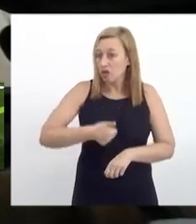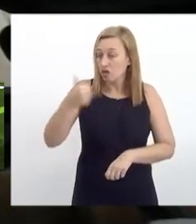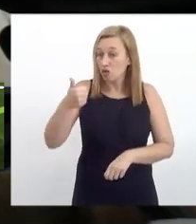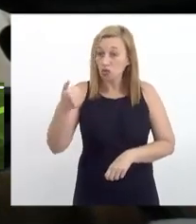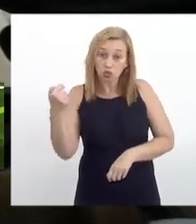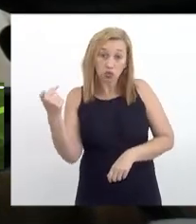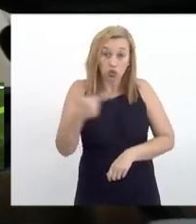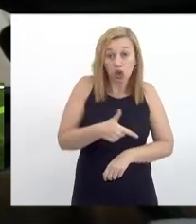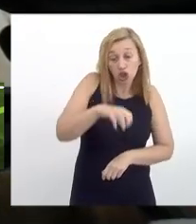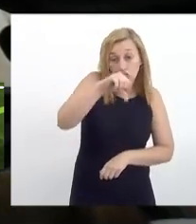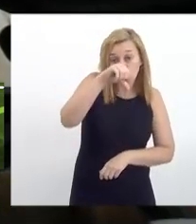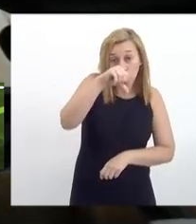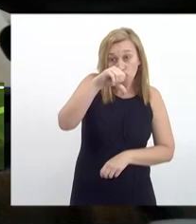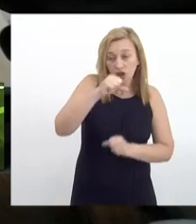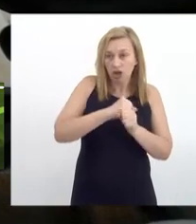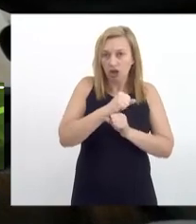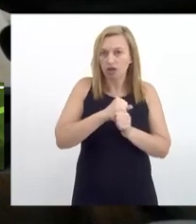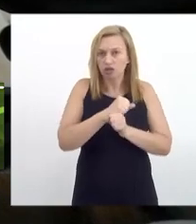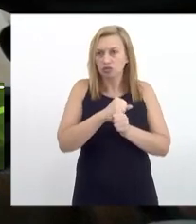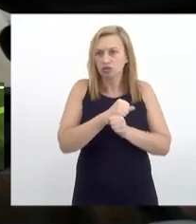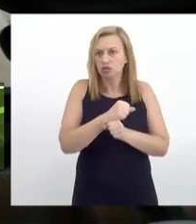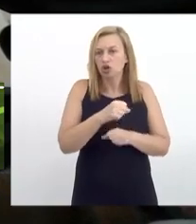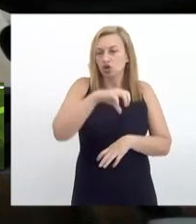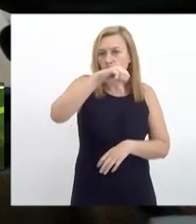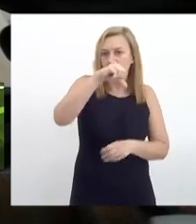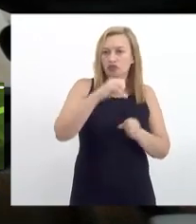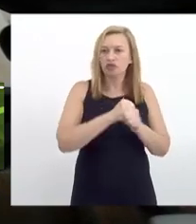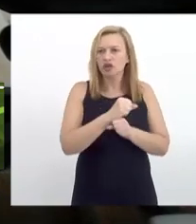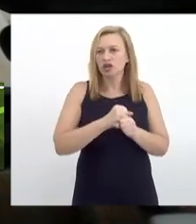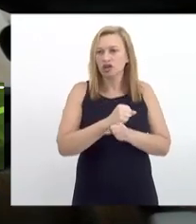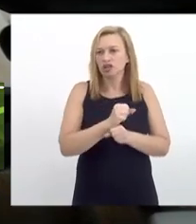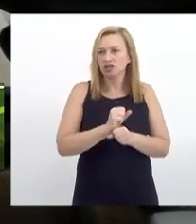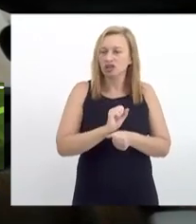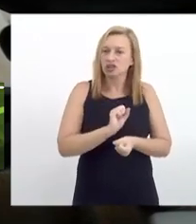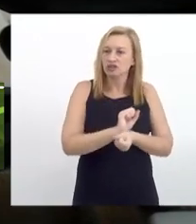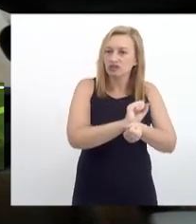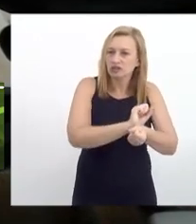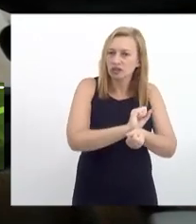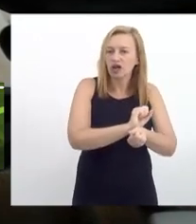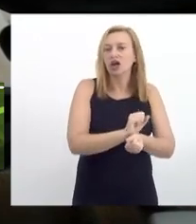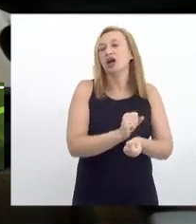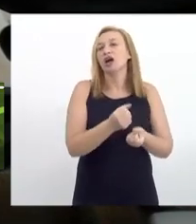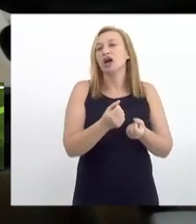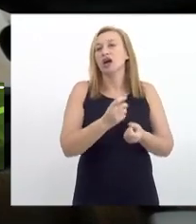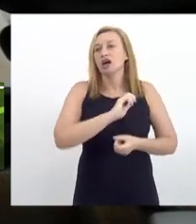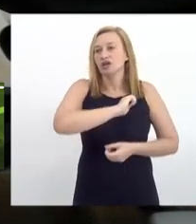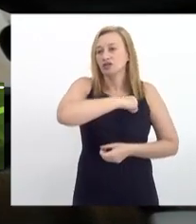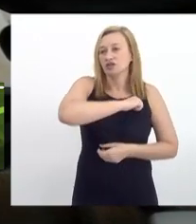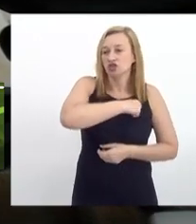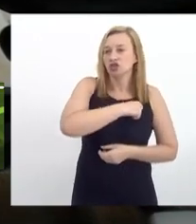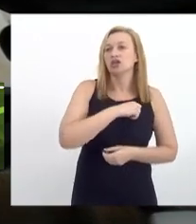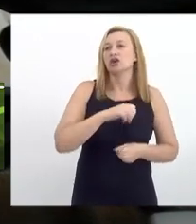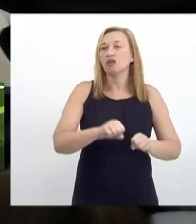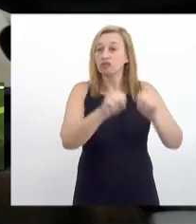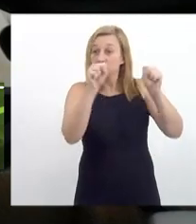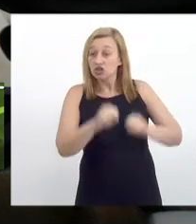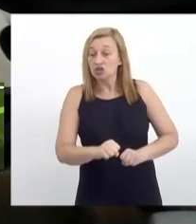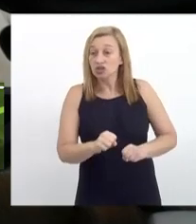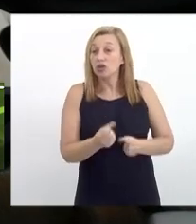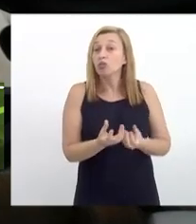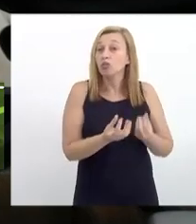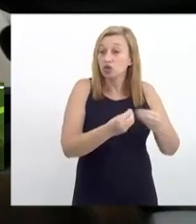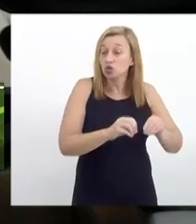nove anos, nove anos a gente submetido a um regime de recuperação fiscal, sem dúvida nenhuma, traz um